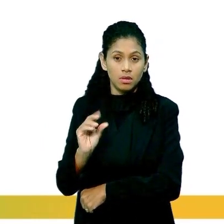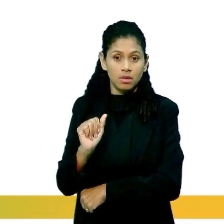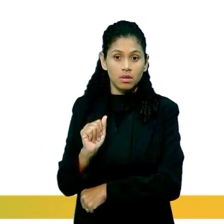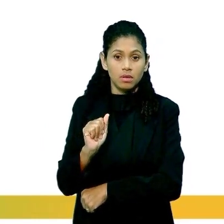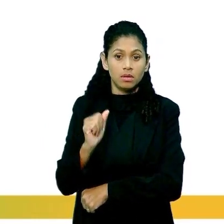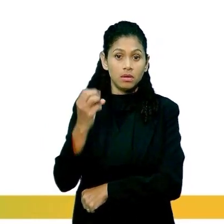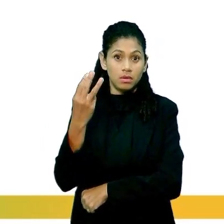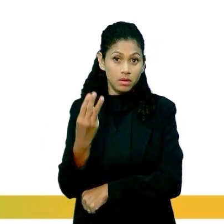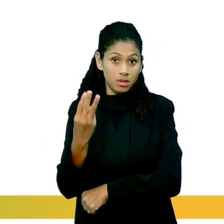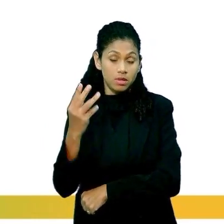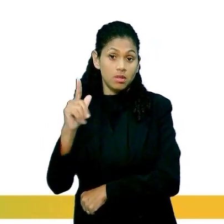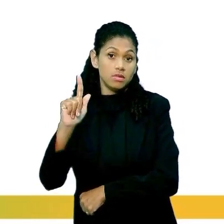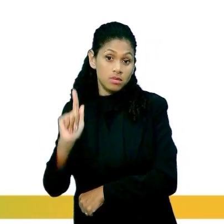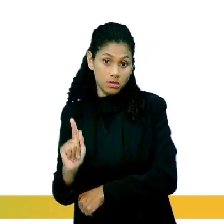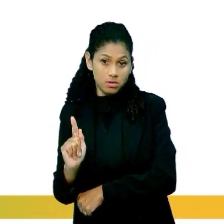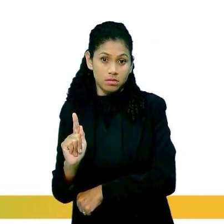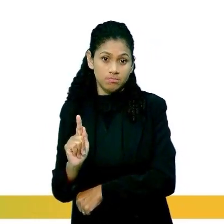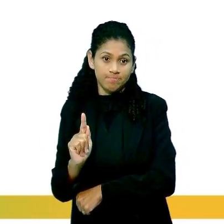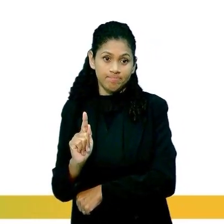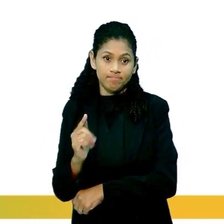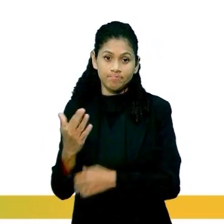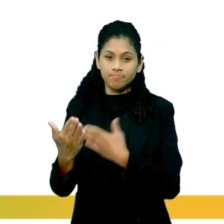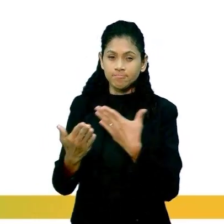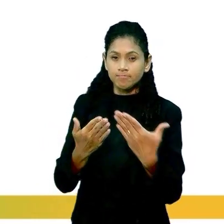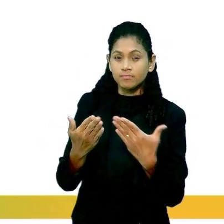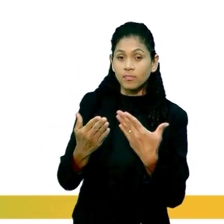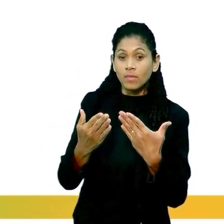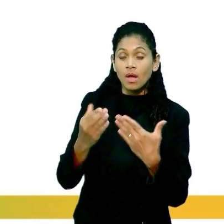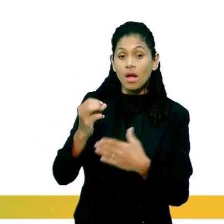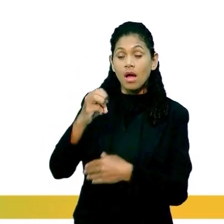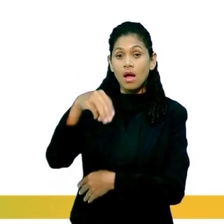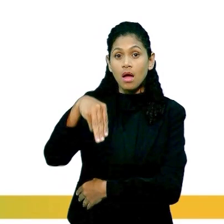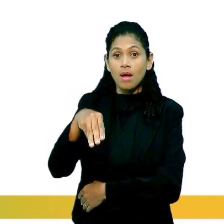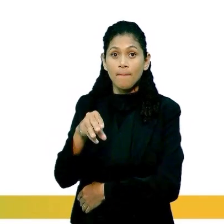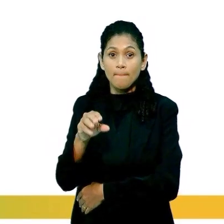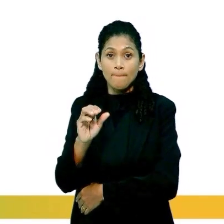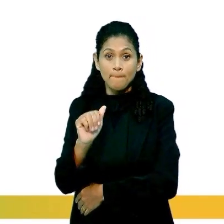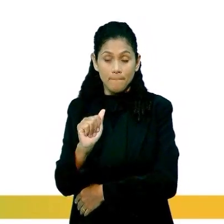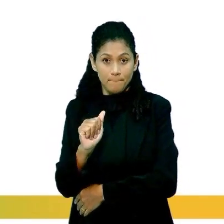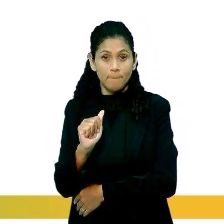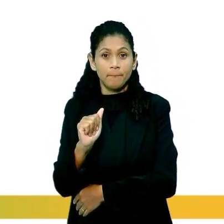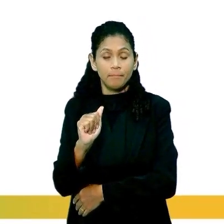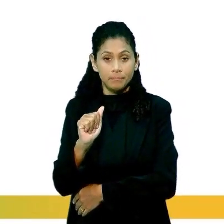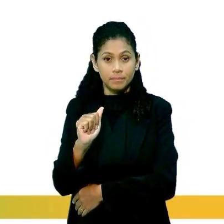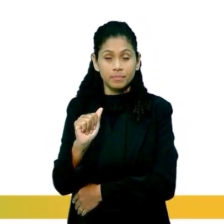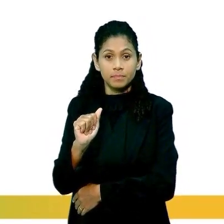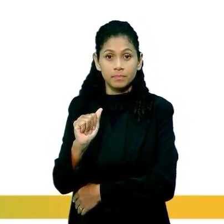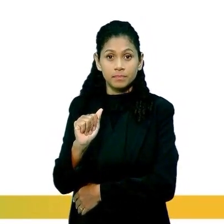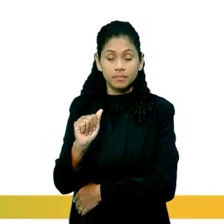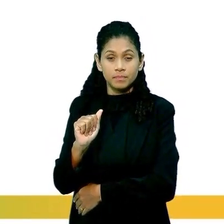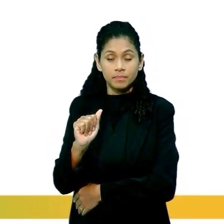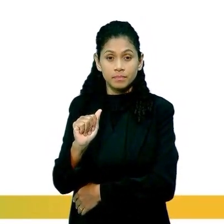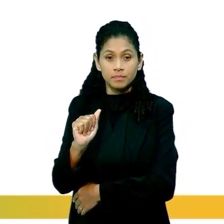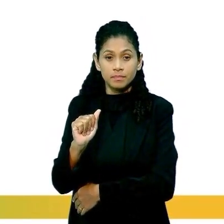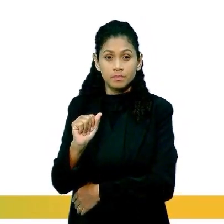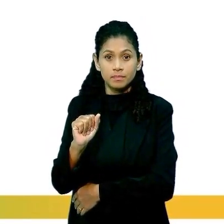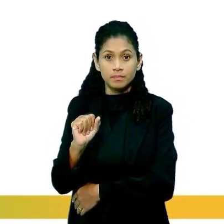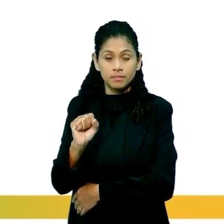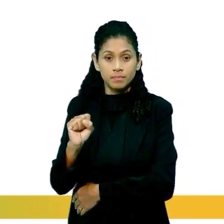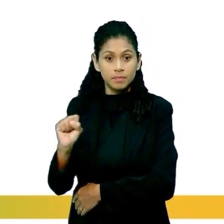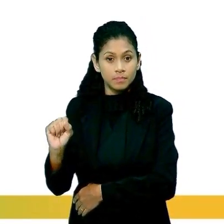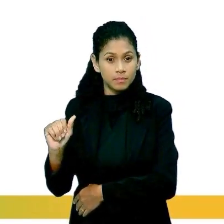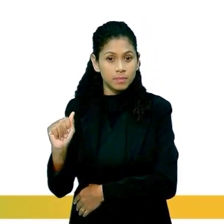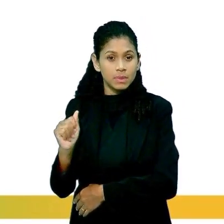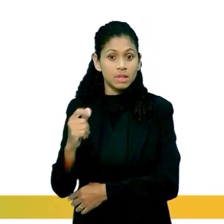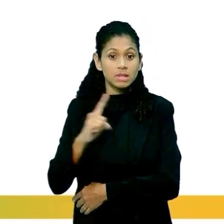que 1 mol, nós vimos na aula anterior, ele equivale a 6,02 vezes 10 elevado a 23 unidades atômicas.